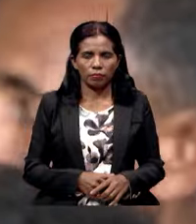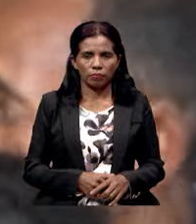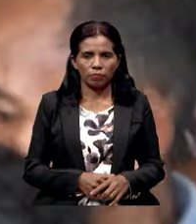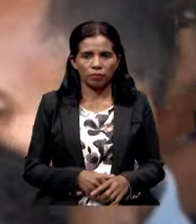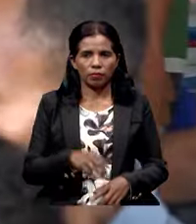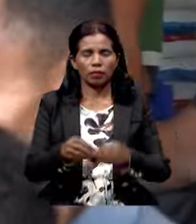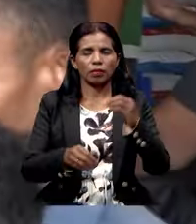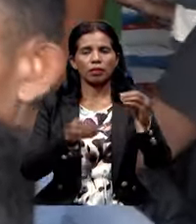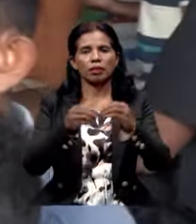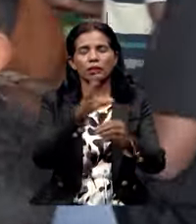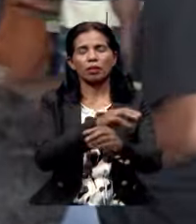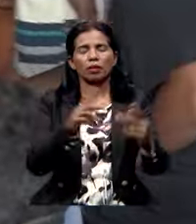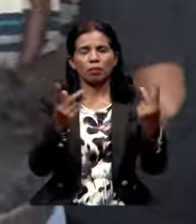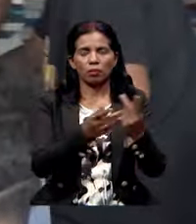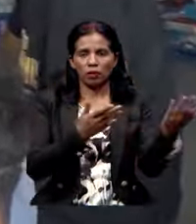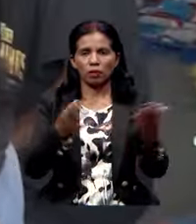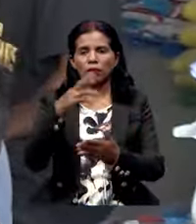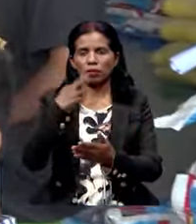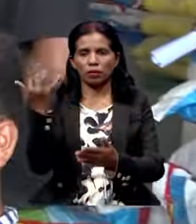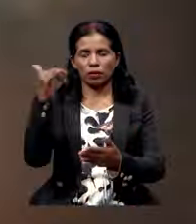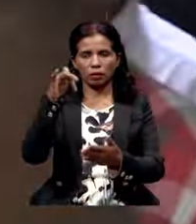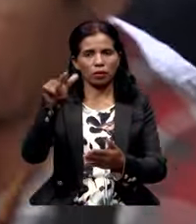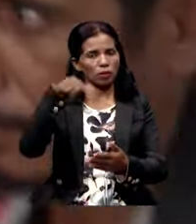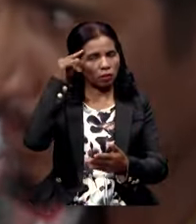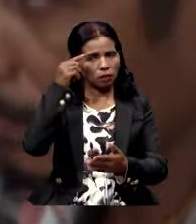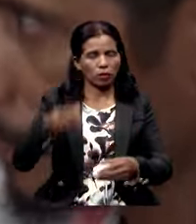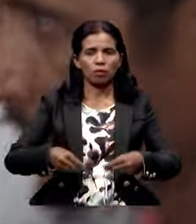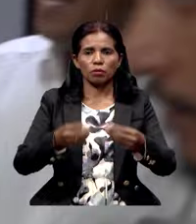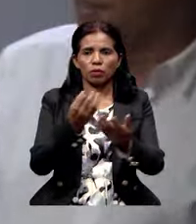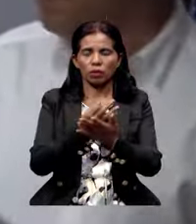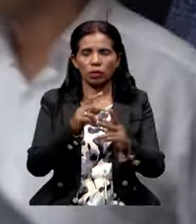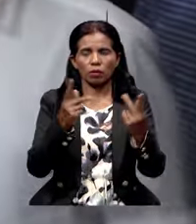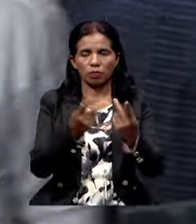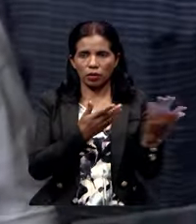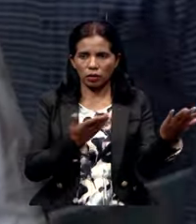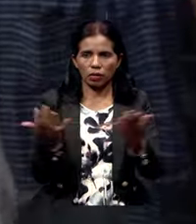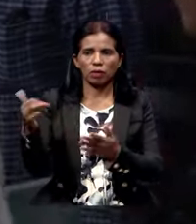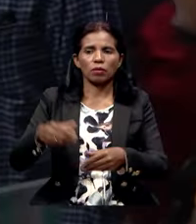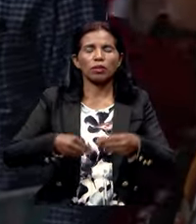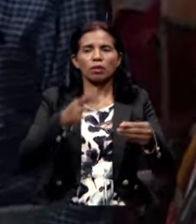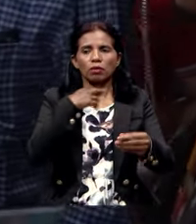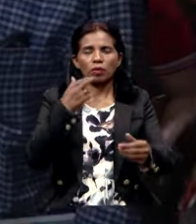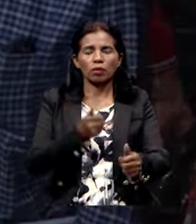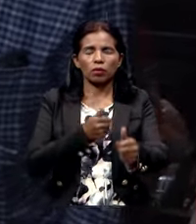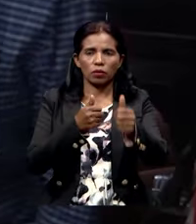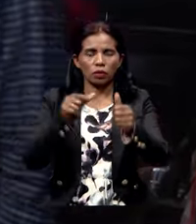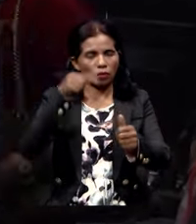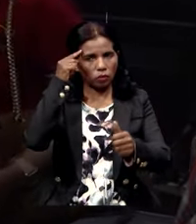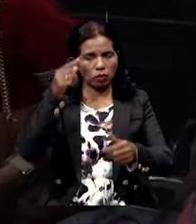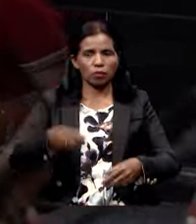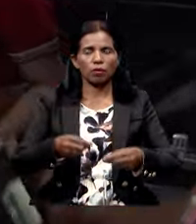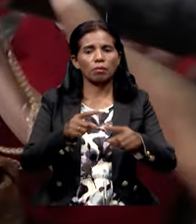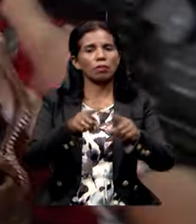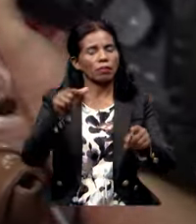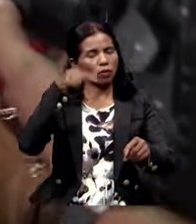Relación a alimentación empresa importador FOS SIRA, nebe gobierno subsidia, empresa SIRA ofrece una FOS tuir cota nebe gobierno FOS, nebe